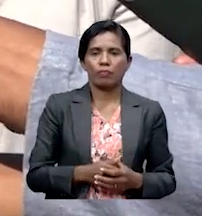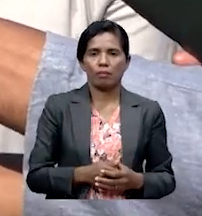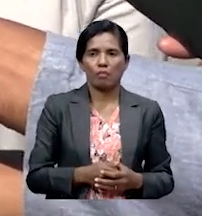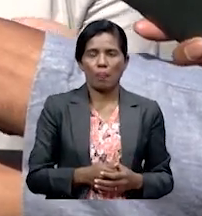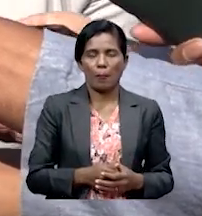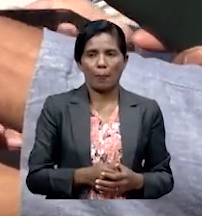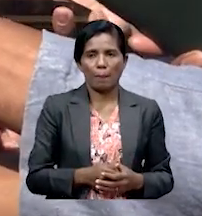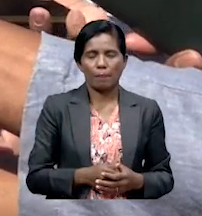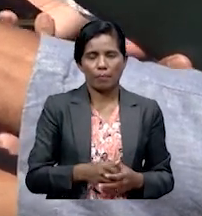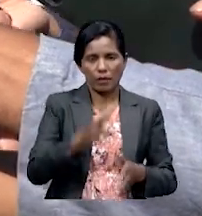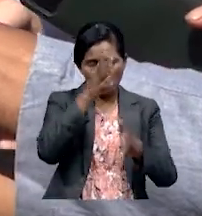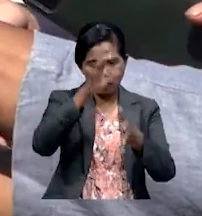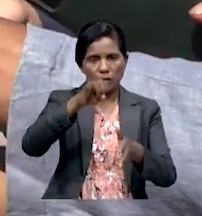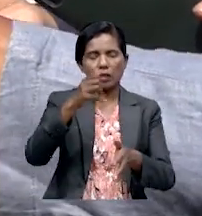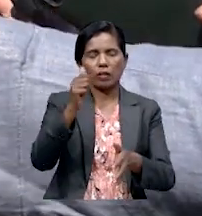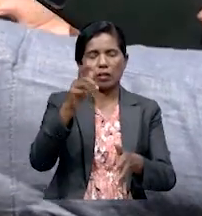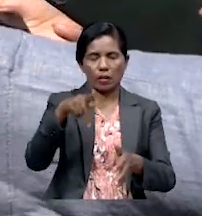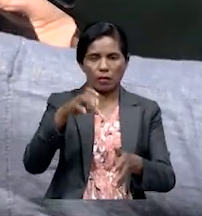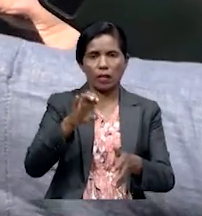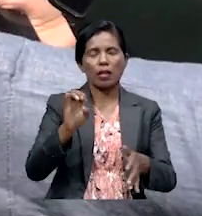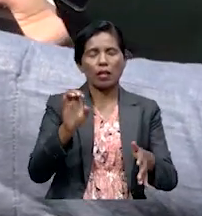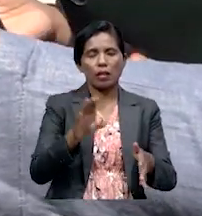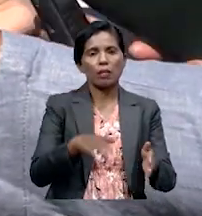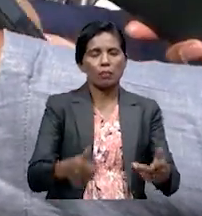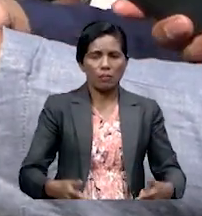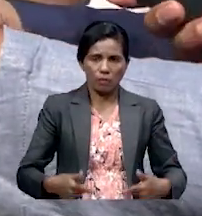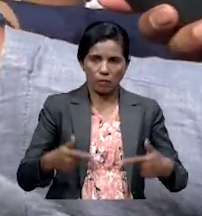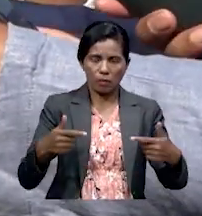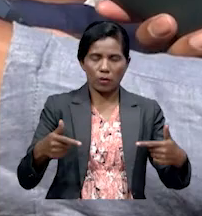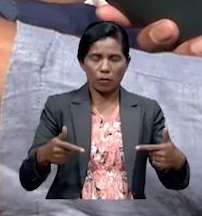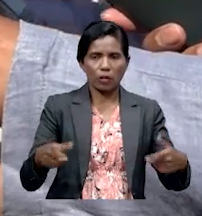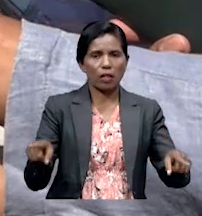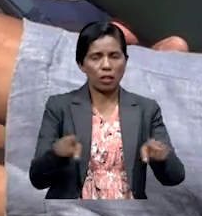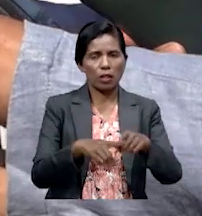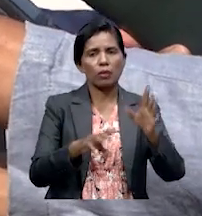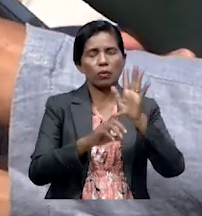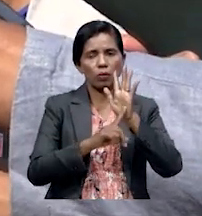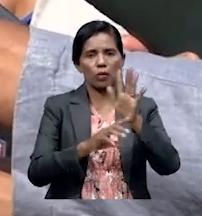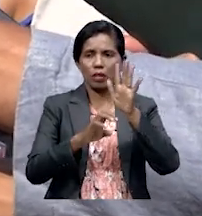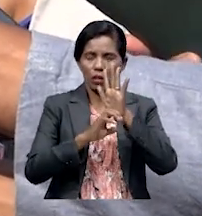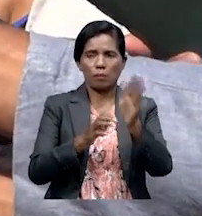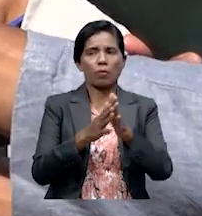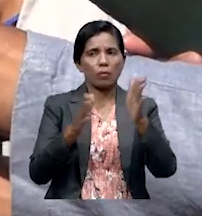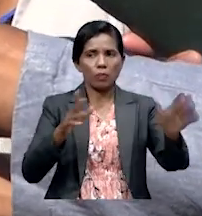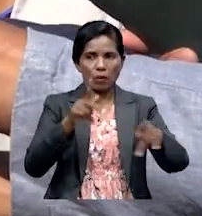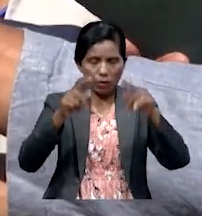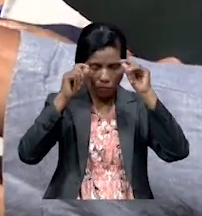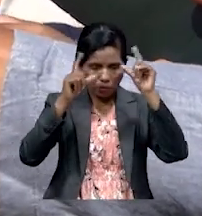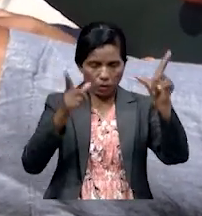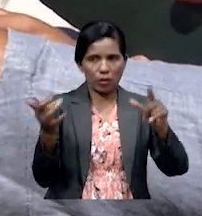ni quando moris, ni a sai fonte inspiração bot batimor ansira liliu sirana be